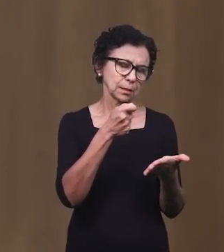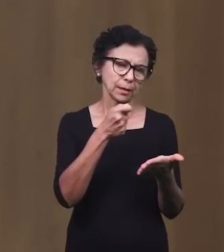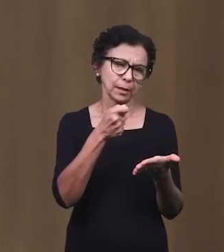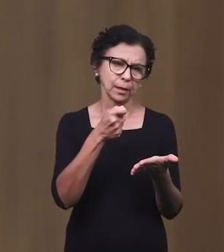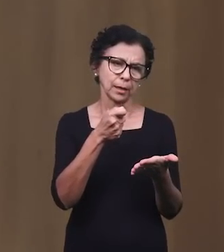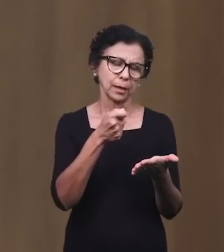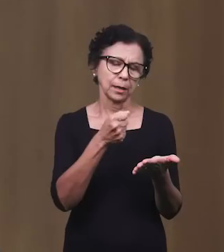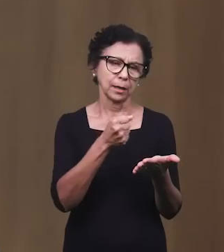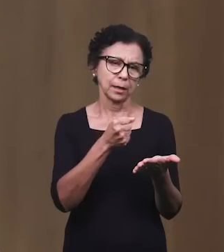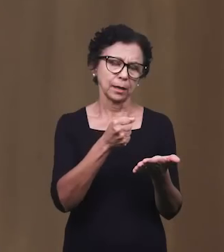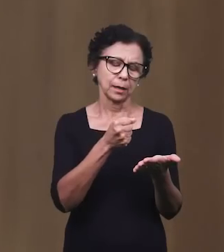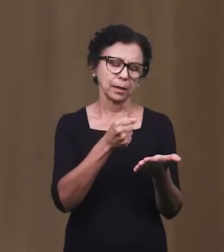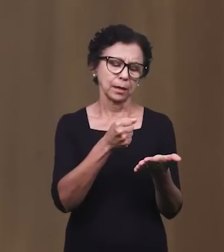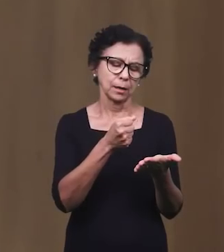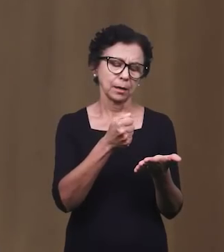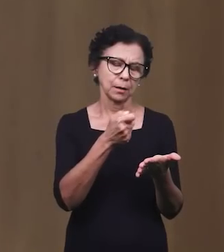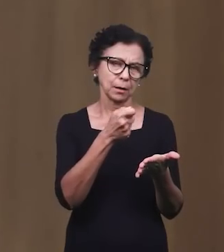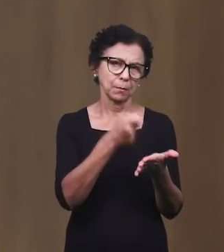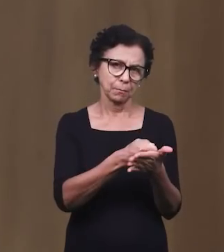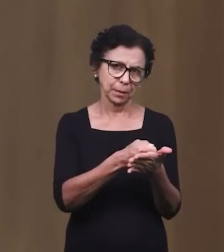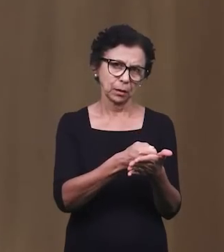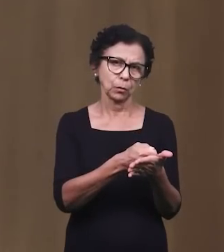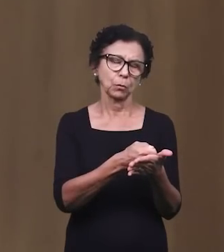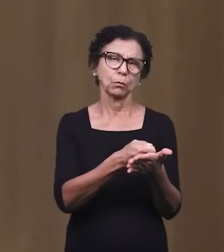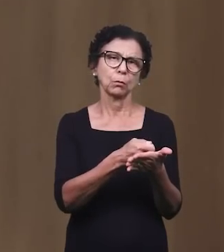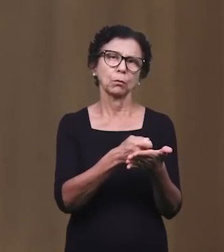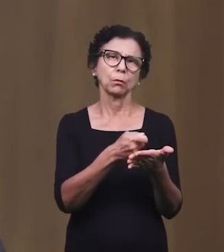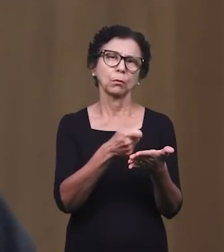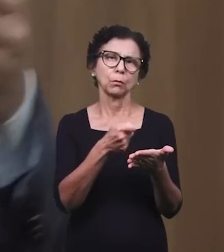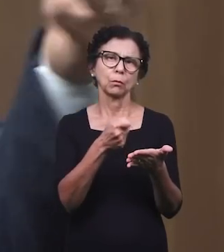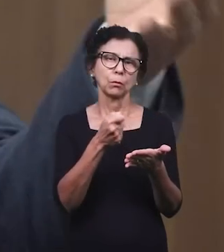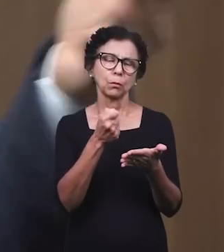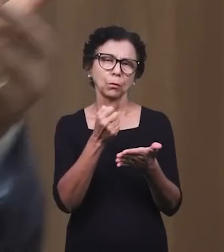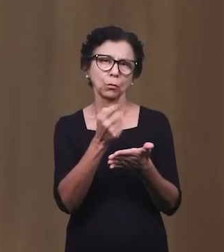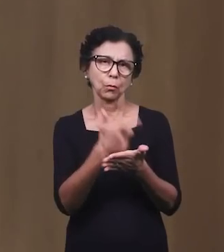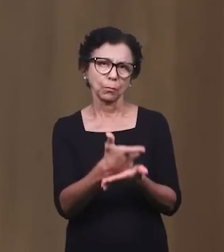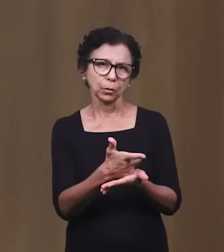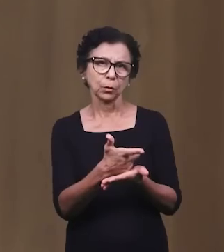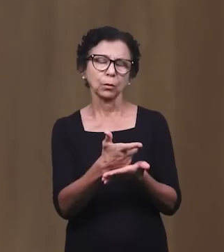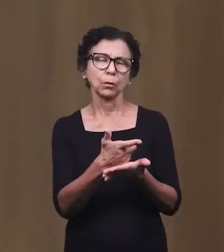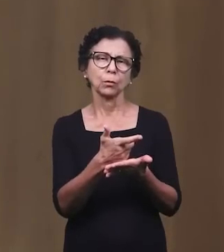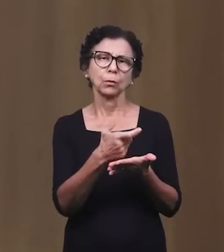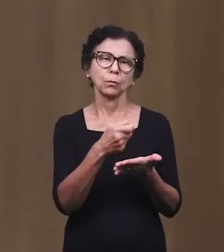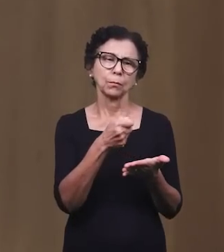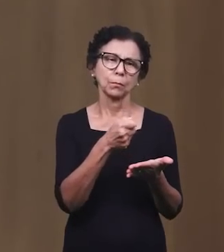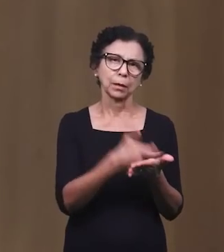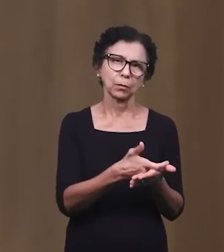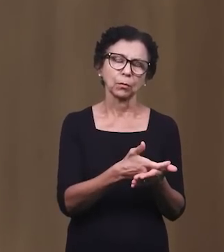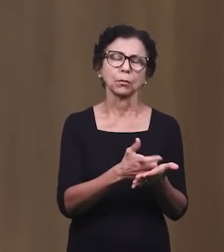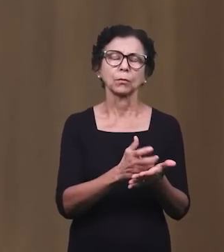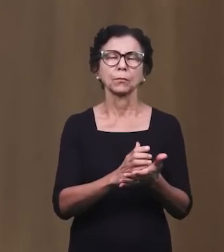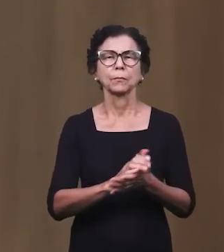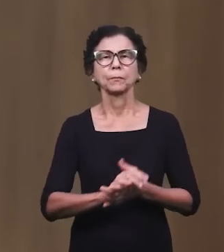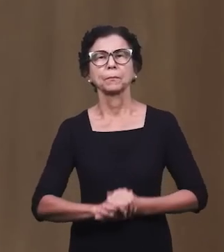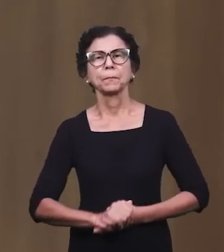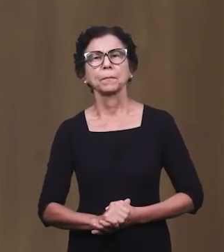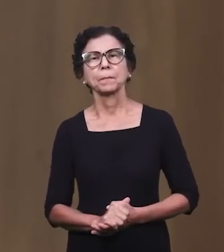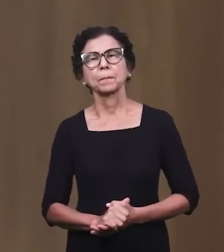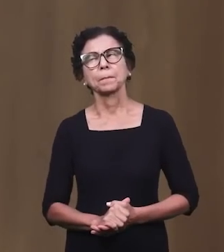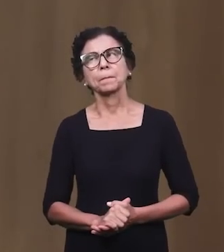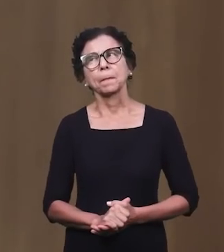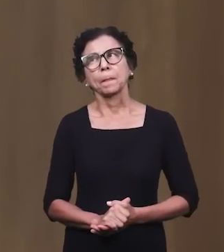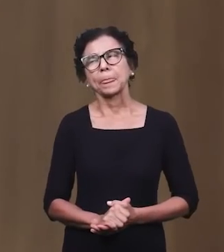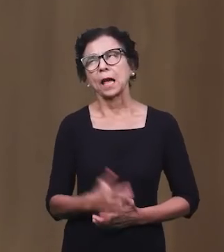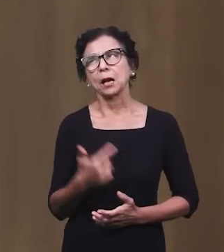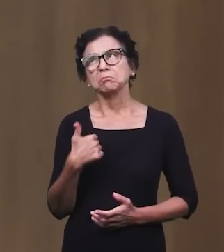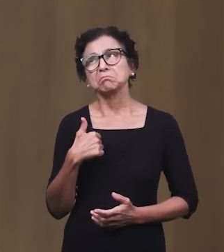não tenha um trabalho ainda fixo, ou você receba uma ajuda dos seus pais, não importa.